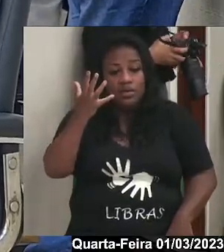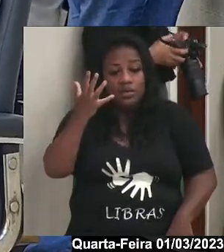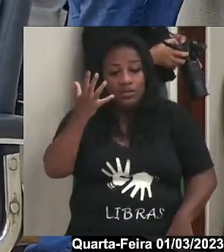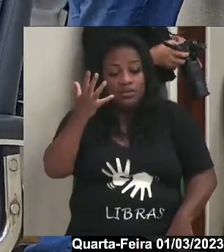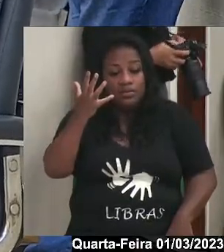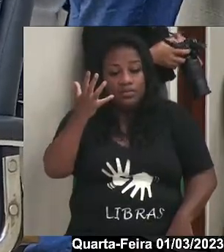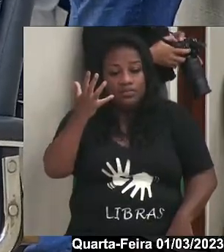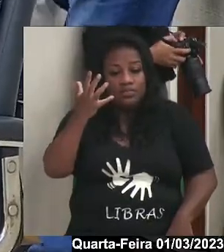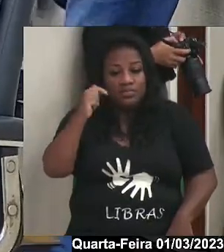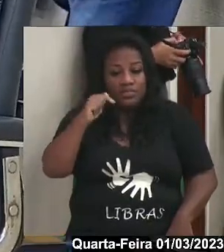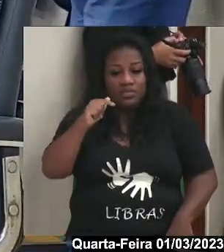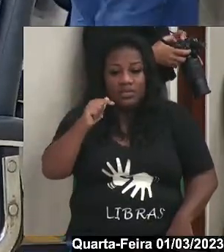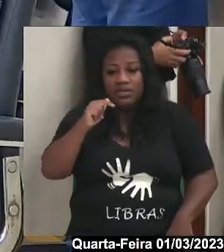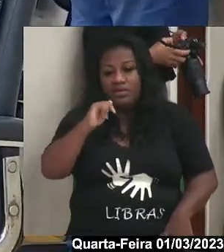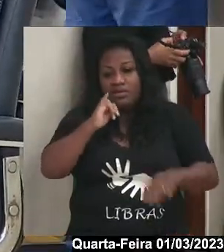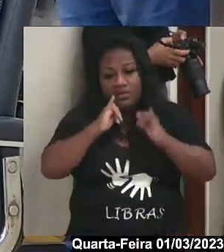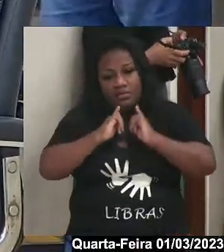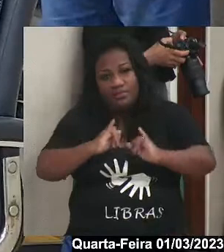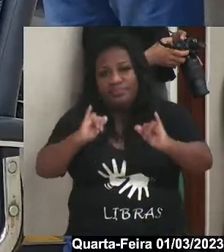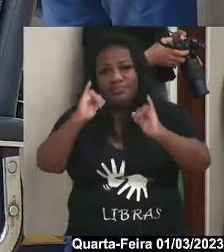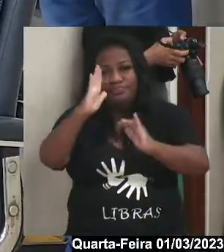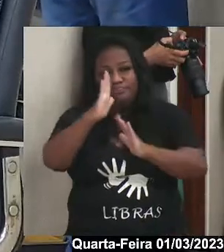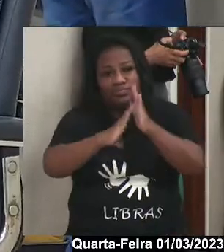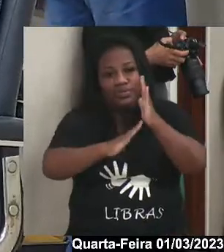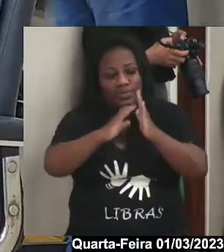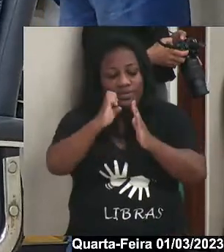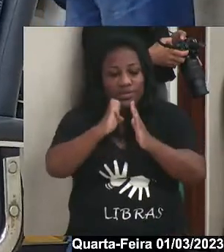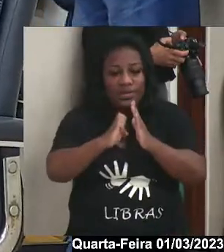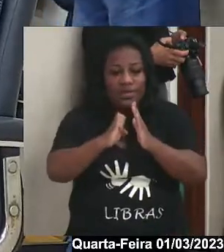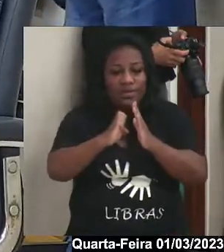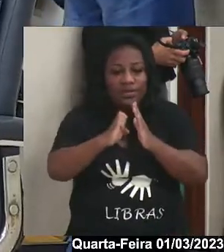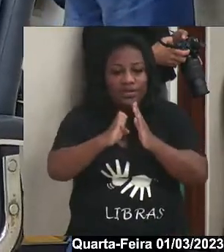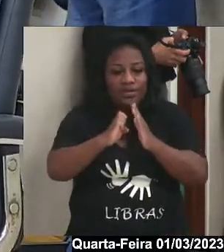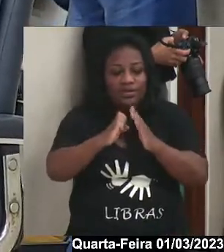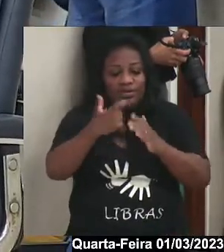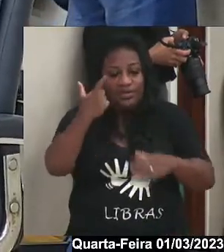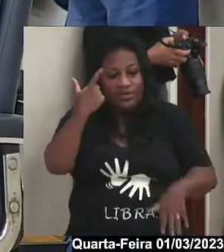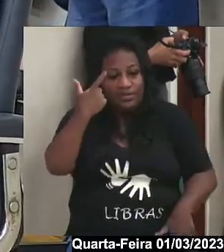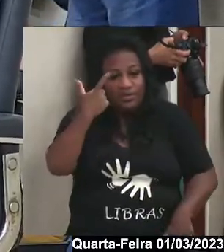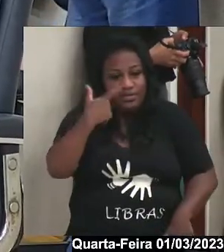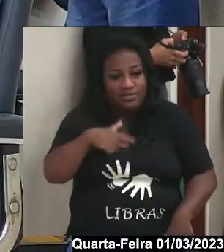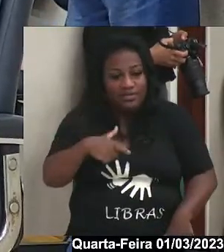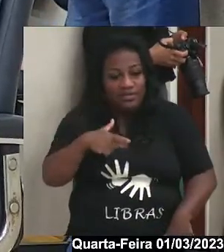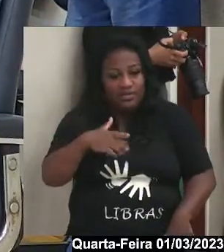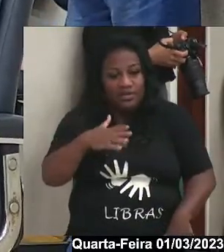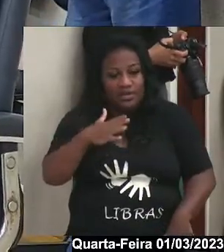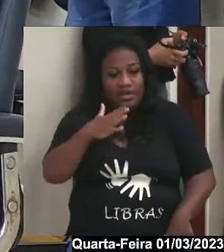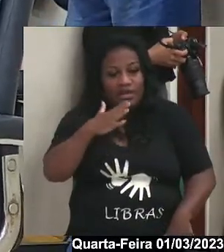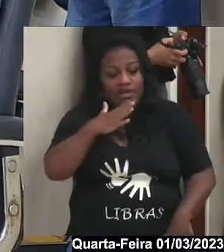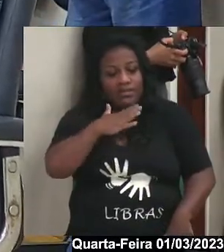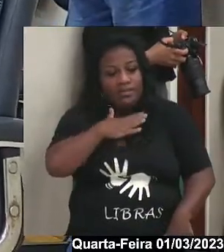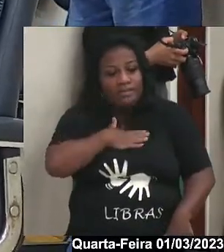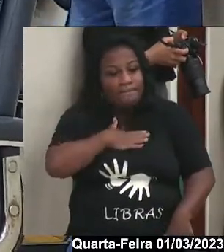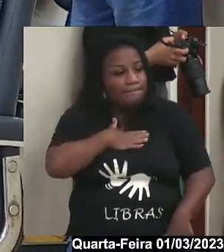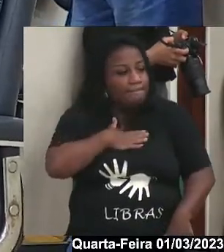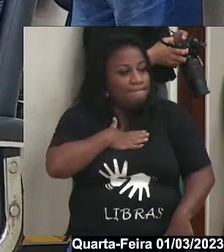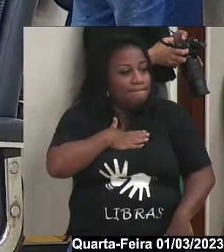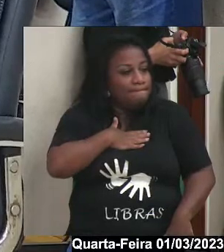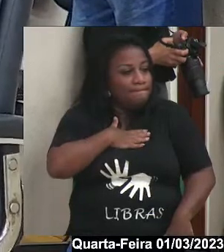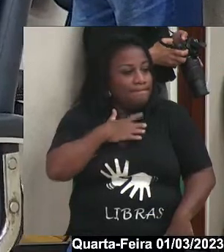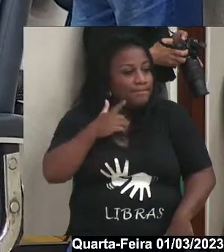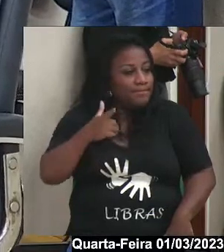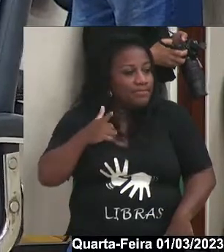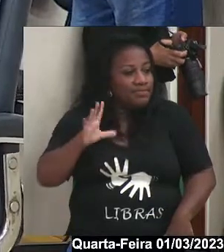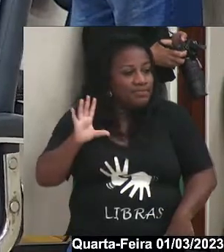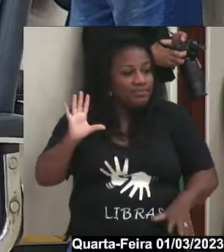costumo dizer que Embu é o show de horrores, né? E a fala do presidente da Câmara e essa moção de aplauso, para mim, o senhor mostra, presidente, isso é o